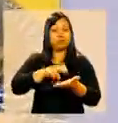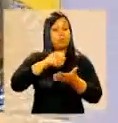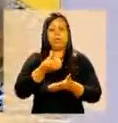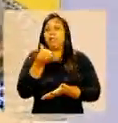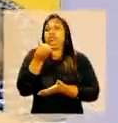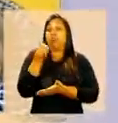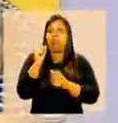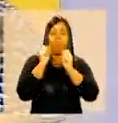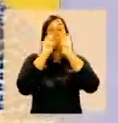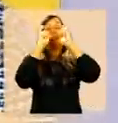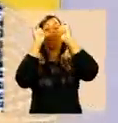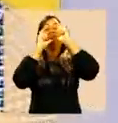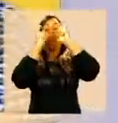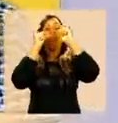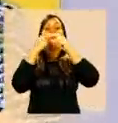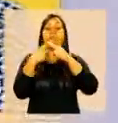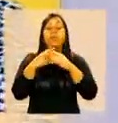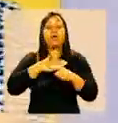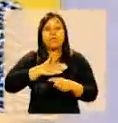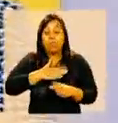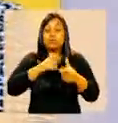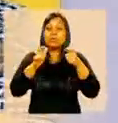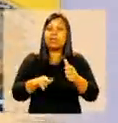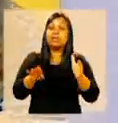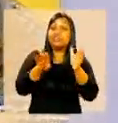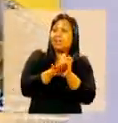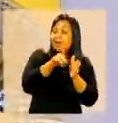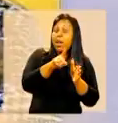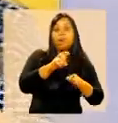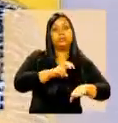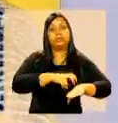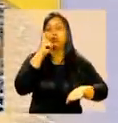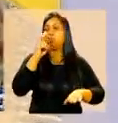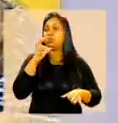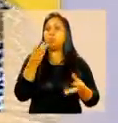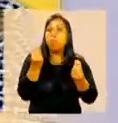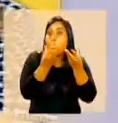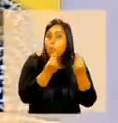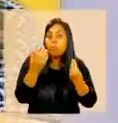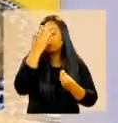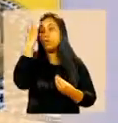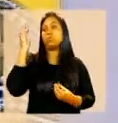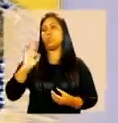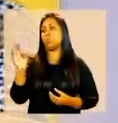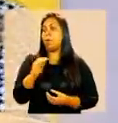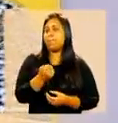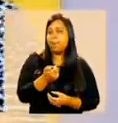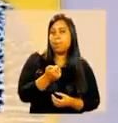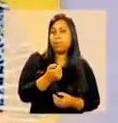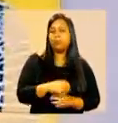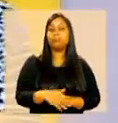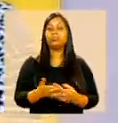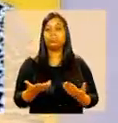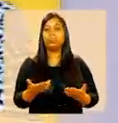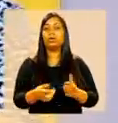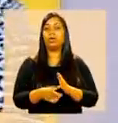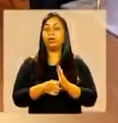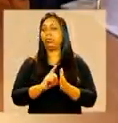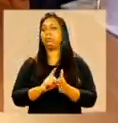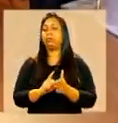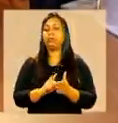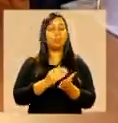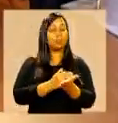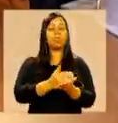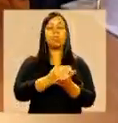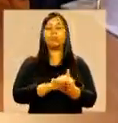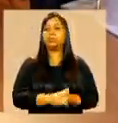da manhã a gente acorda, porque a gente gosta de chegar nos lugares sempre cedo, para não estar cheio de turista. Sim. Então, a gente gosta de pegar... já não ia poder